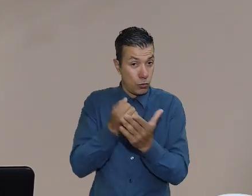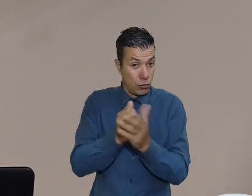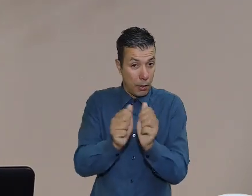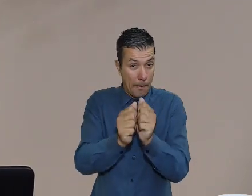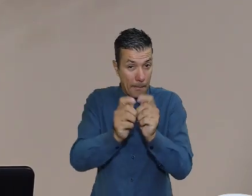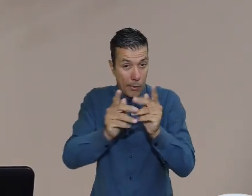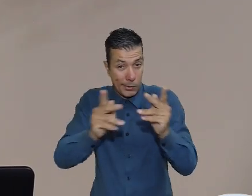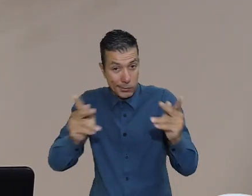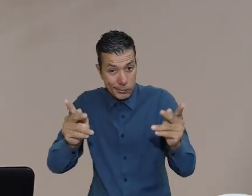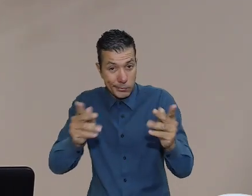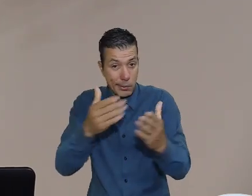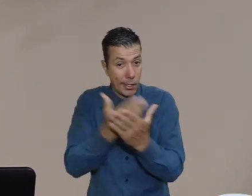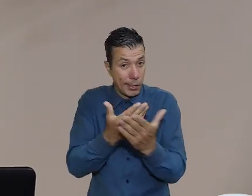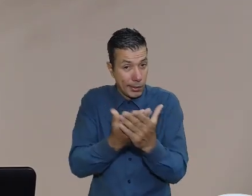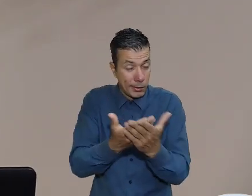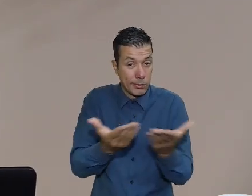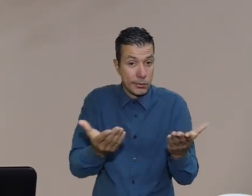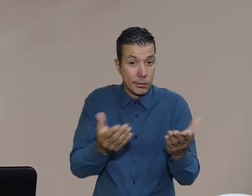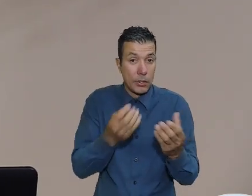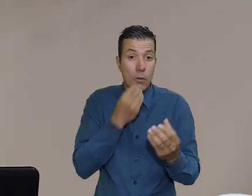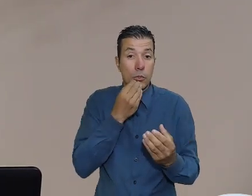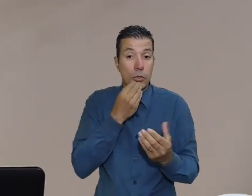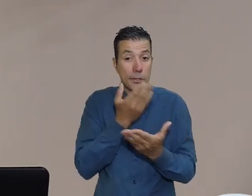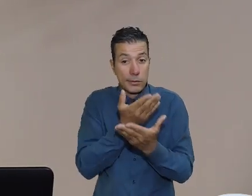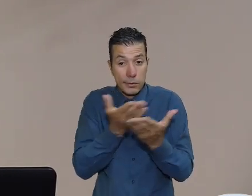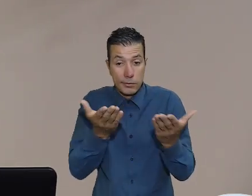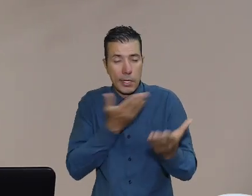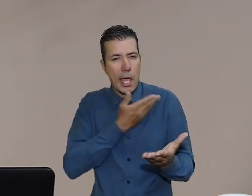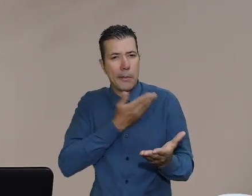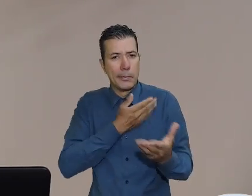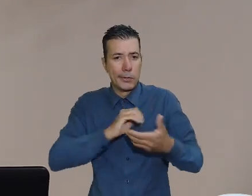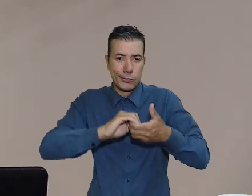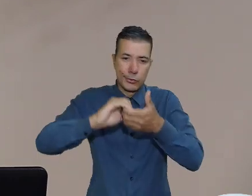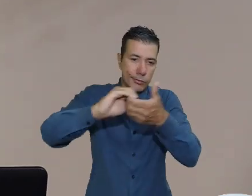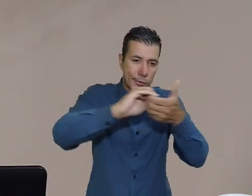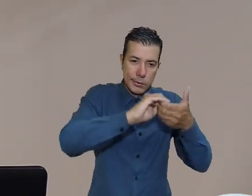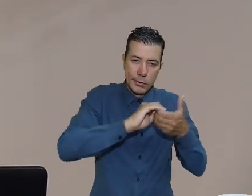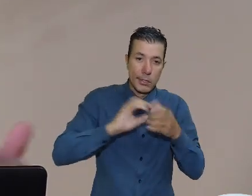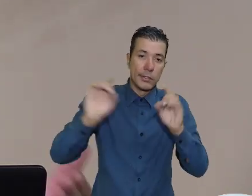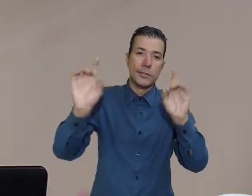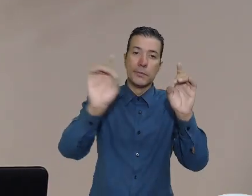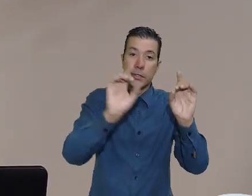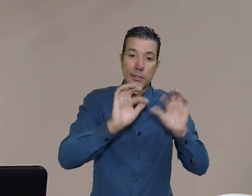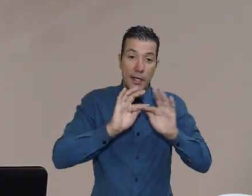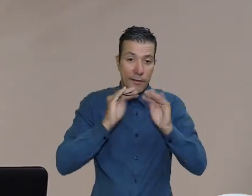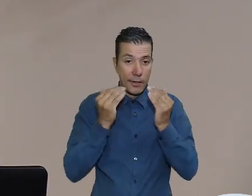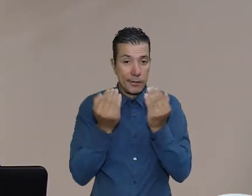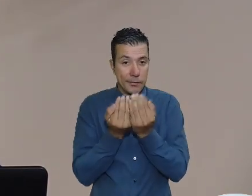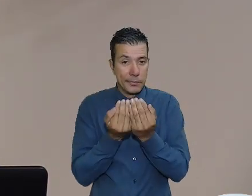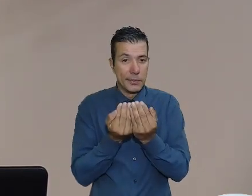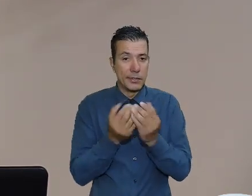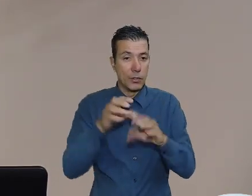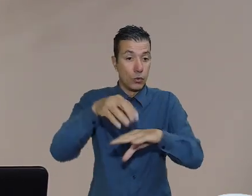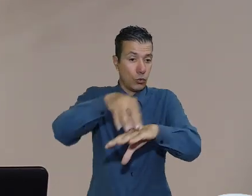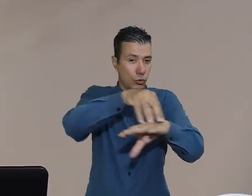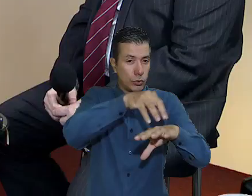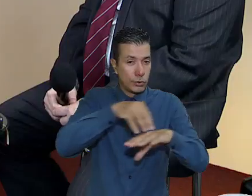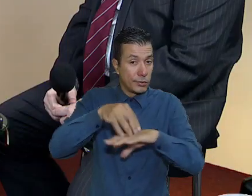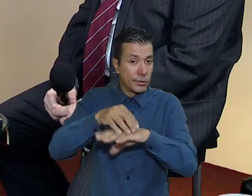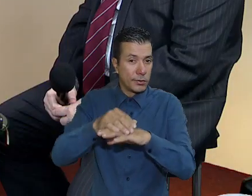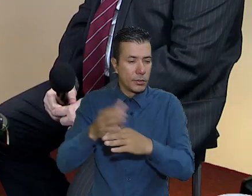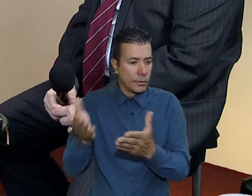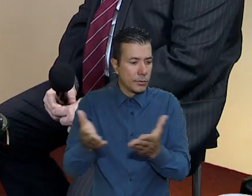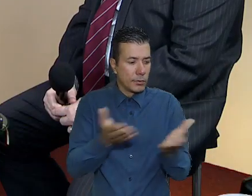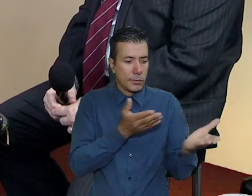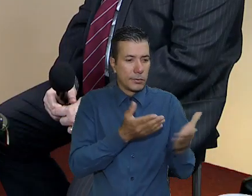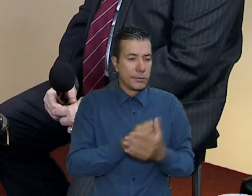Apocalipse, nós sempre temos o costume de dar oportunidade para os amigos cumprimentarem de forma especial, quem sabe a família, o distrito de vocês. Então, eu quero